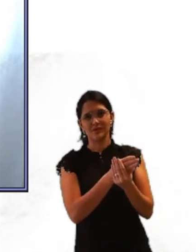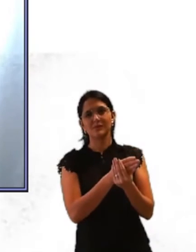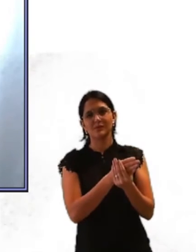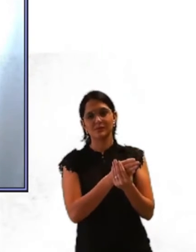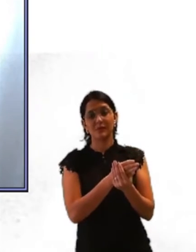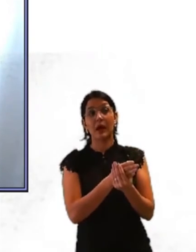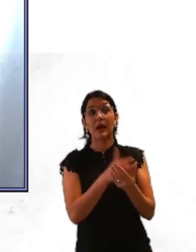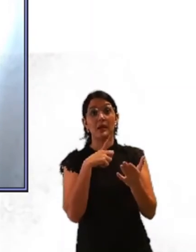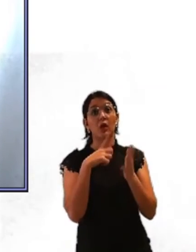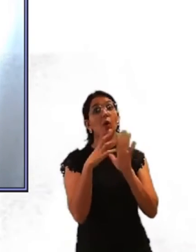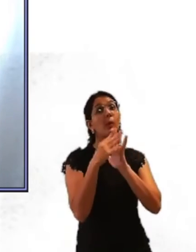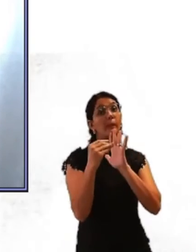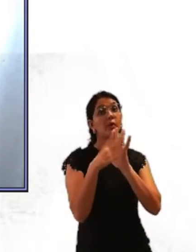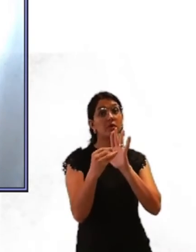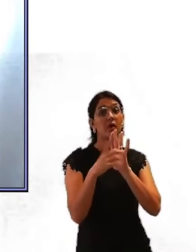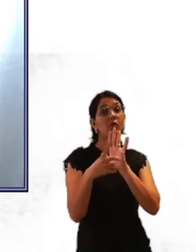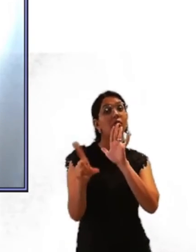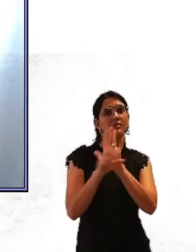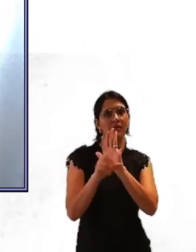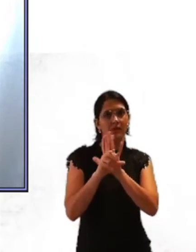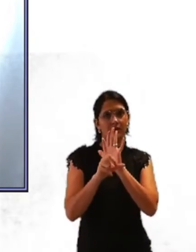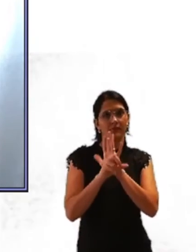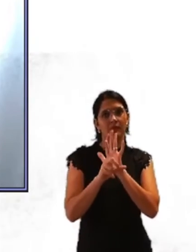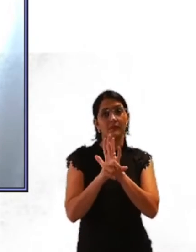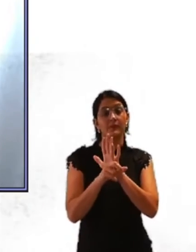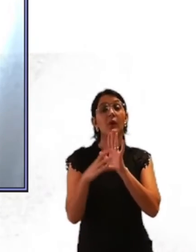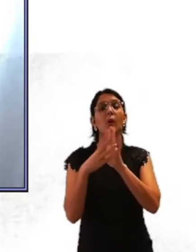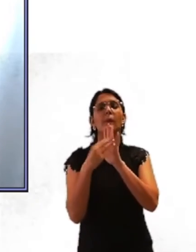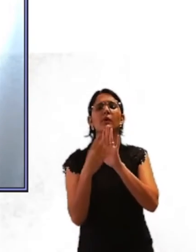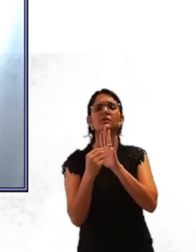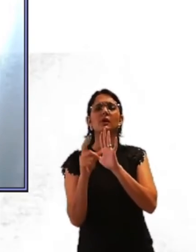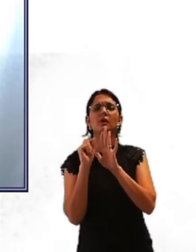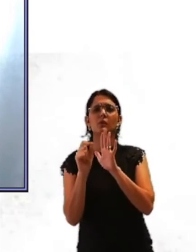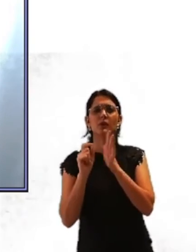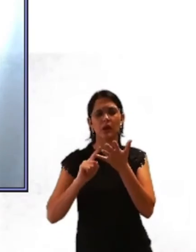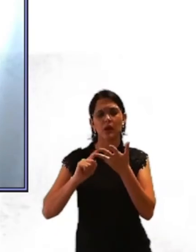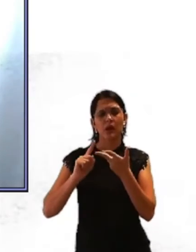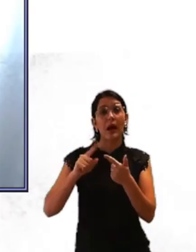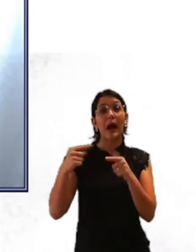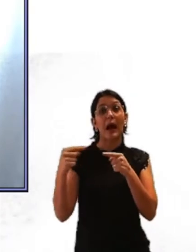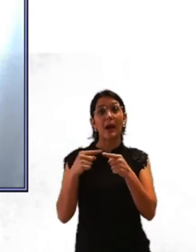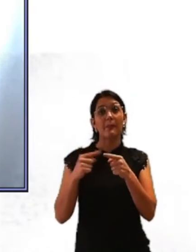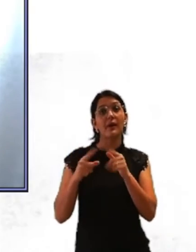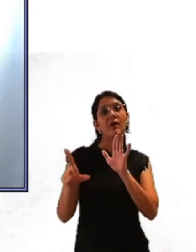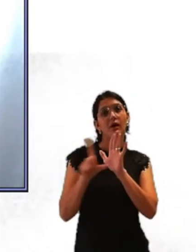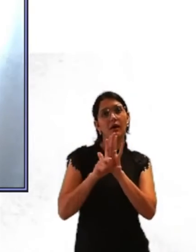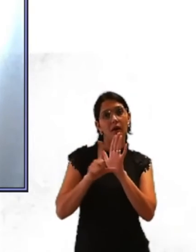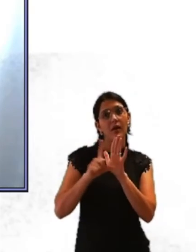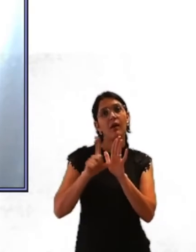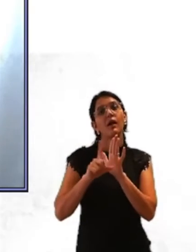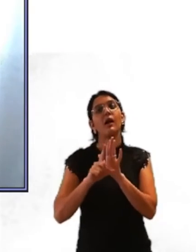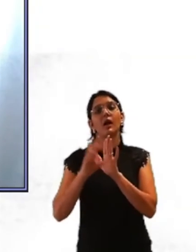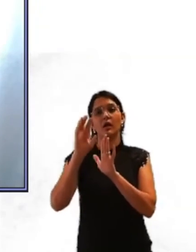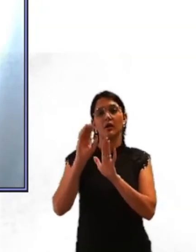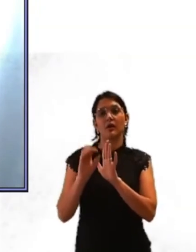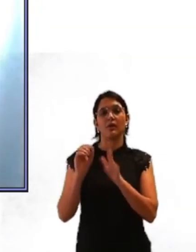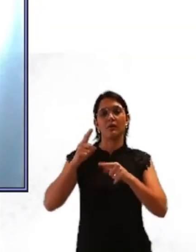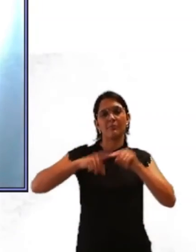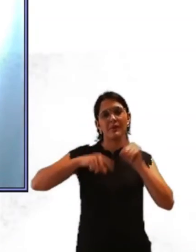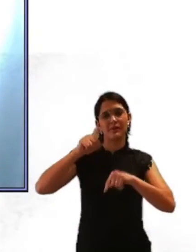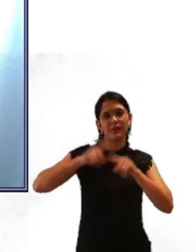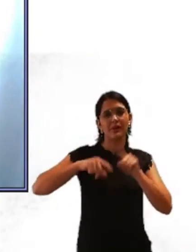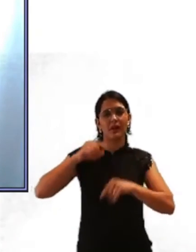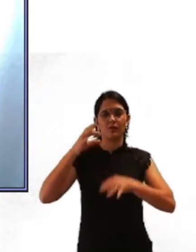modelo legalista. O modelo legalista, que é aquele material jurídico ortodoxo, seria aquela ideia da subsunção, né? Tem